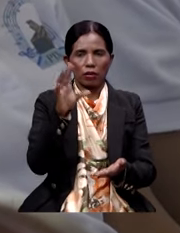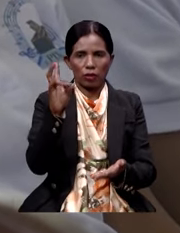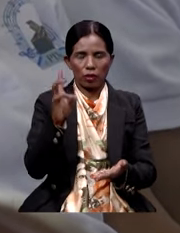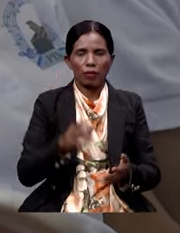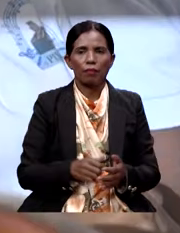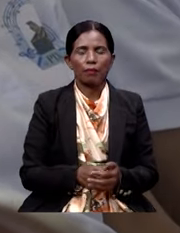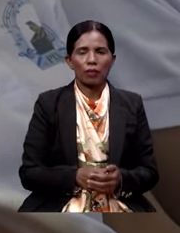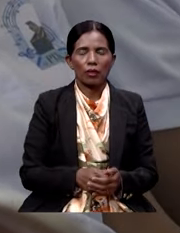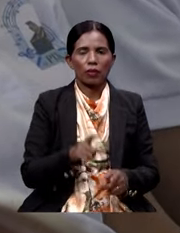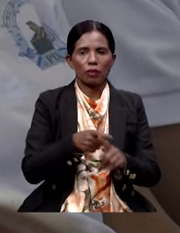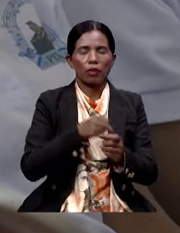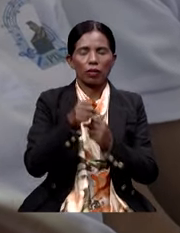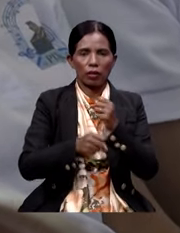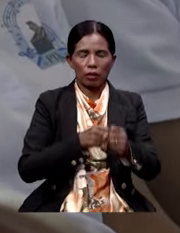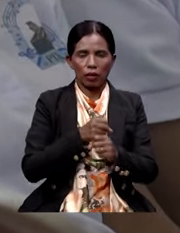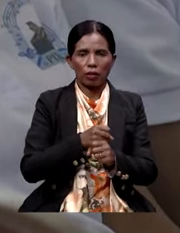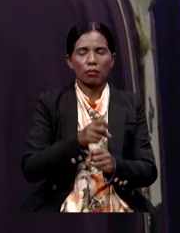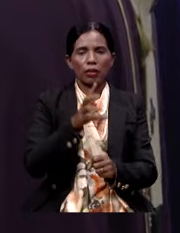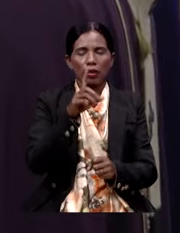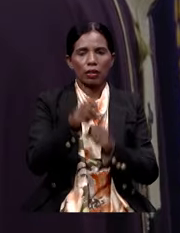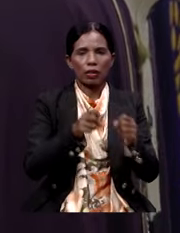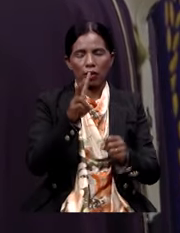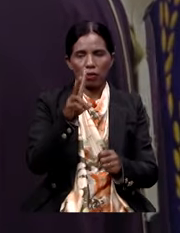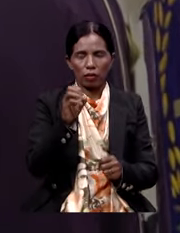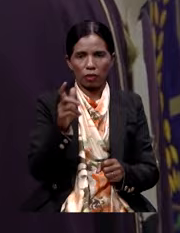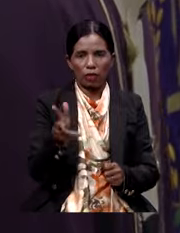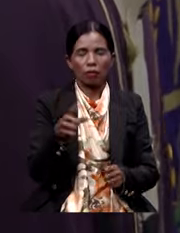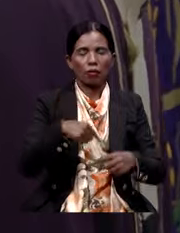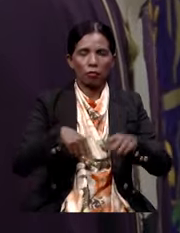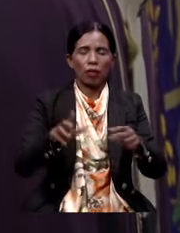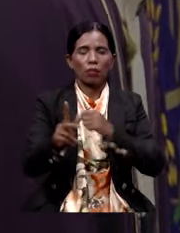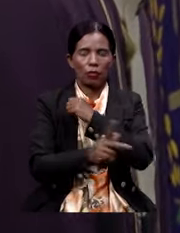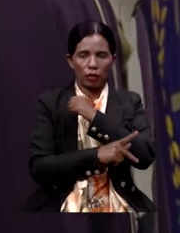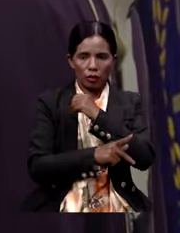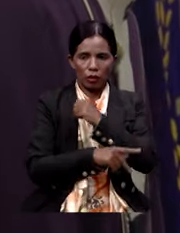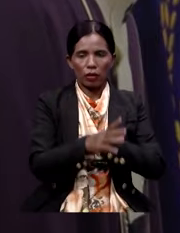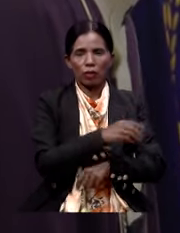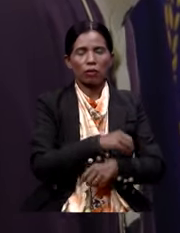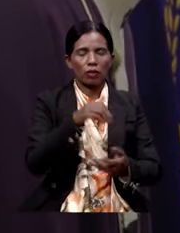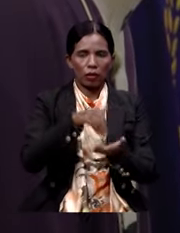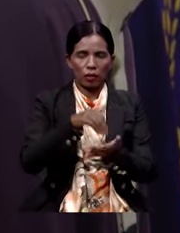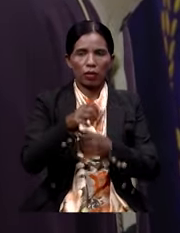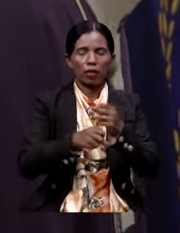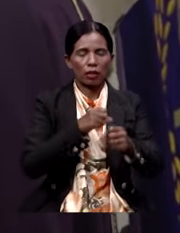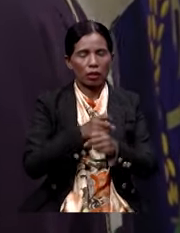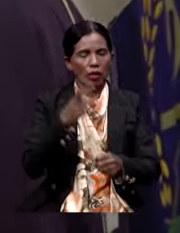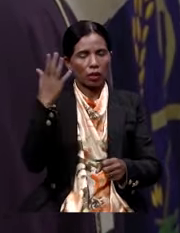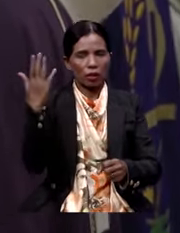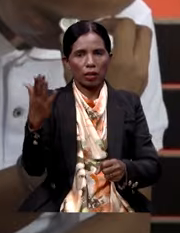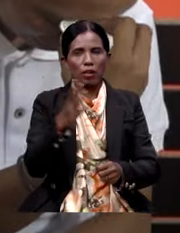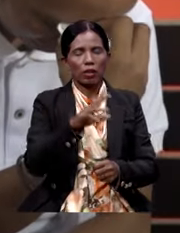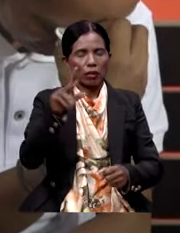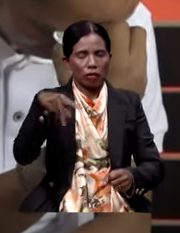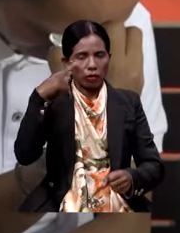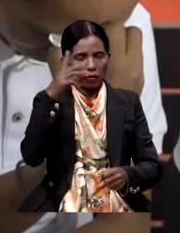E em setembro, tinha reunida a Tucia Ritunulo Recintolo, ba Portugal, onde frequenta estudo, tinha ida e a filosofia,